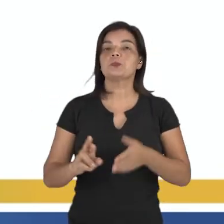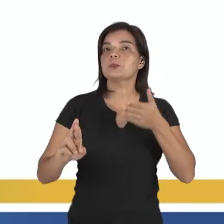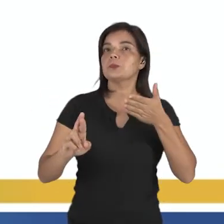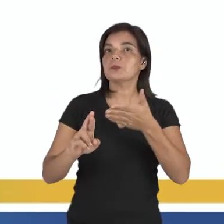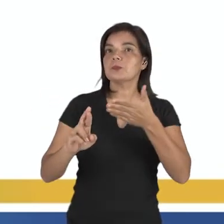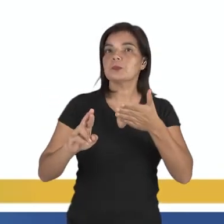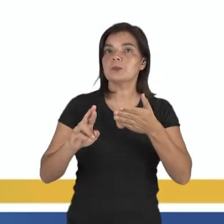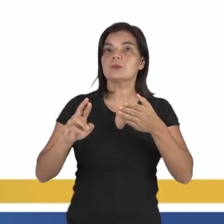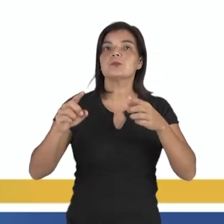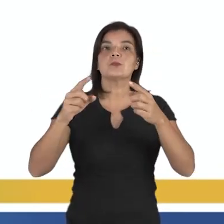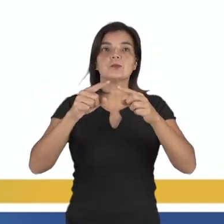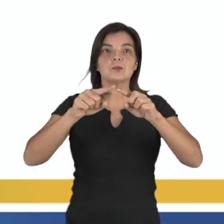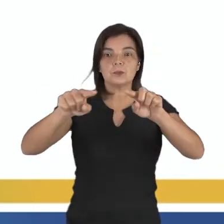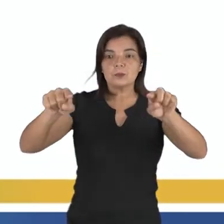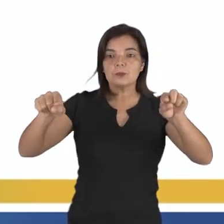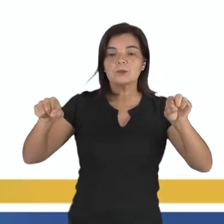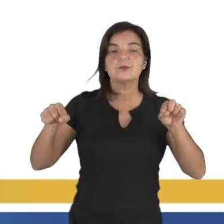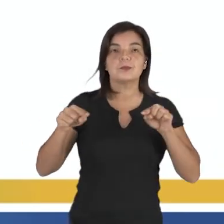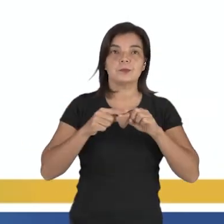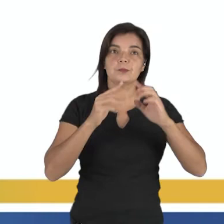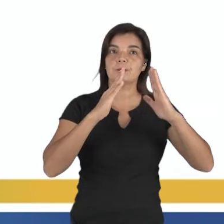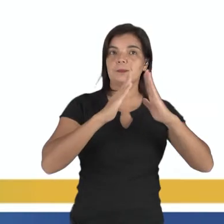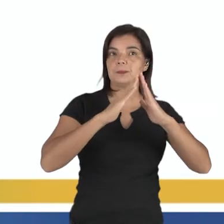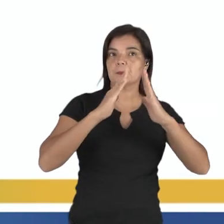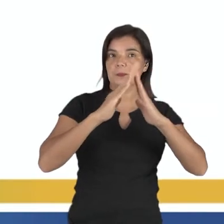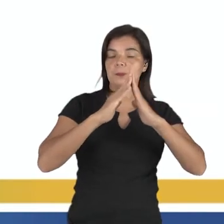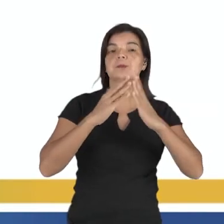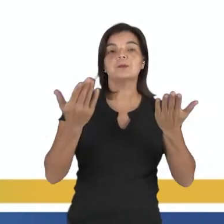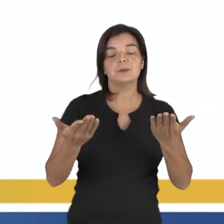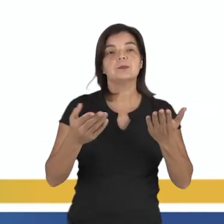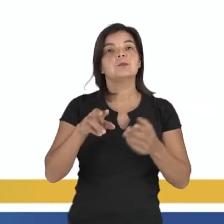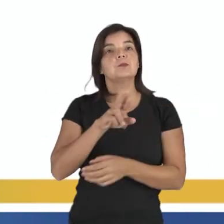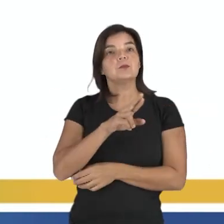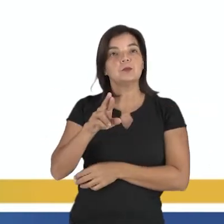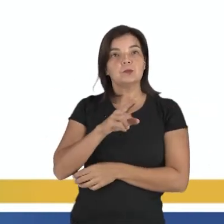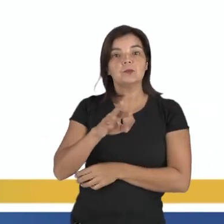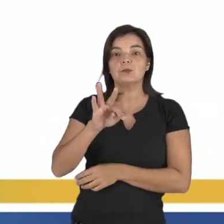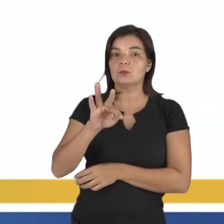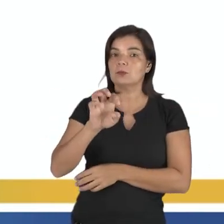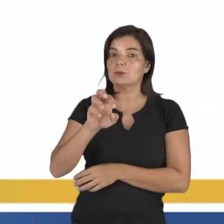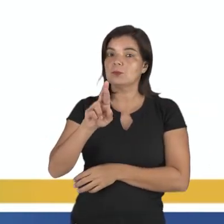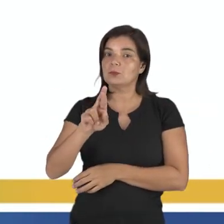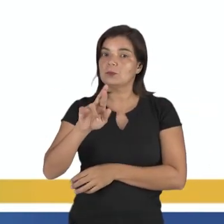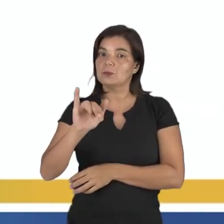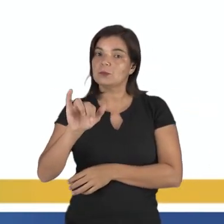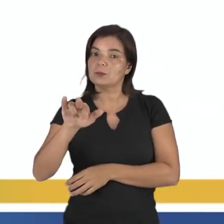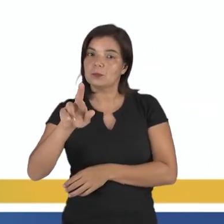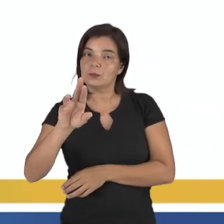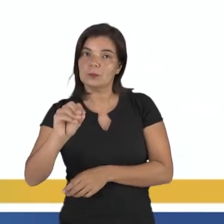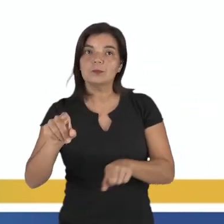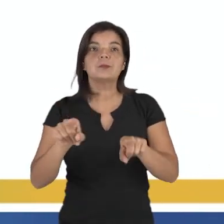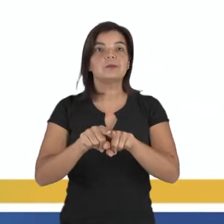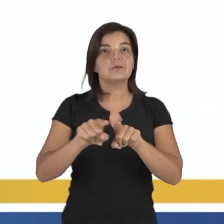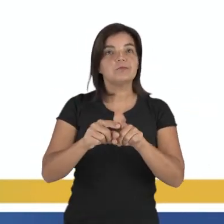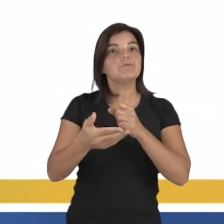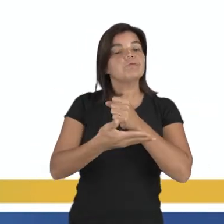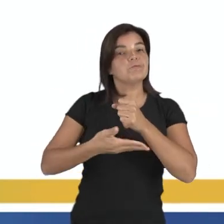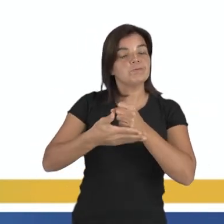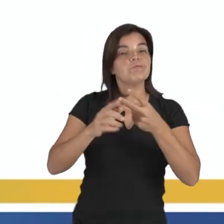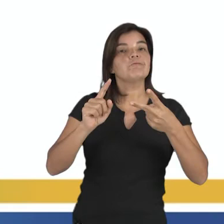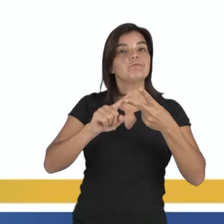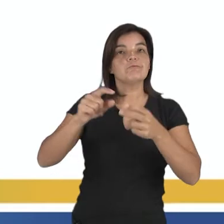primeiro refere-se à área ao redor das residências, que seria esse chamado terreiro. O segundo é basicamente